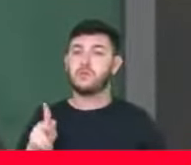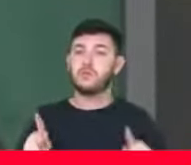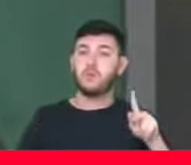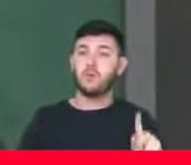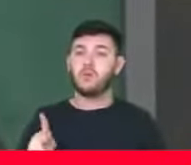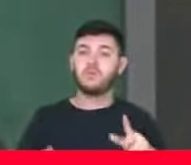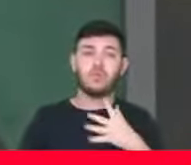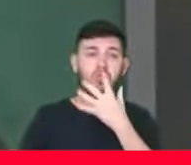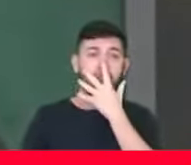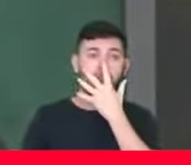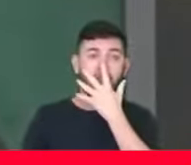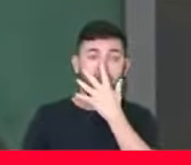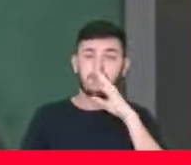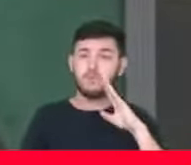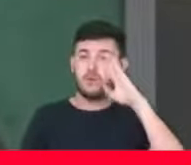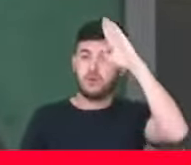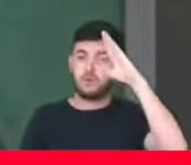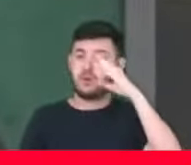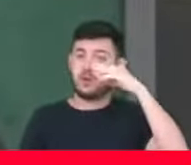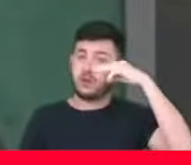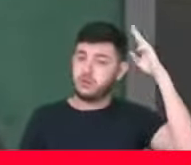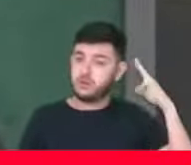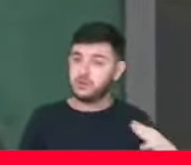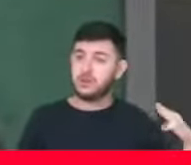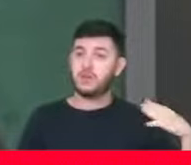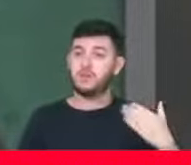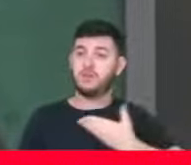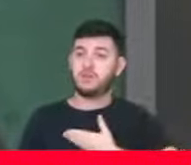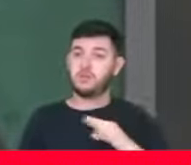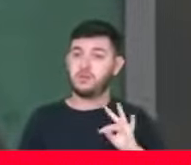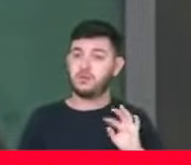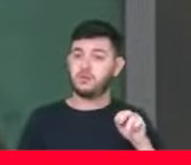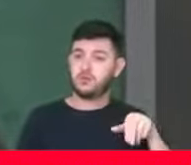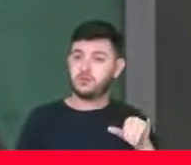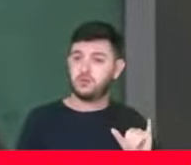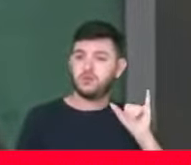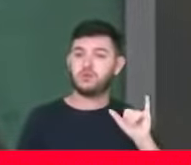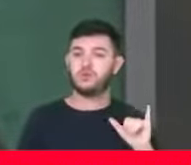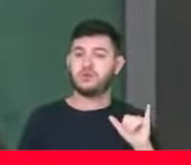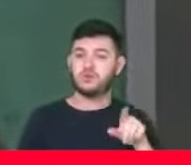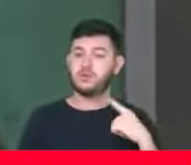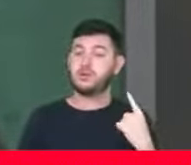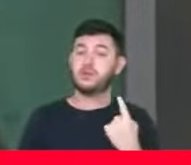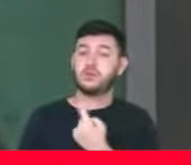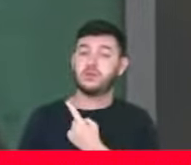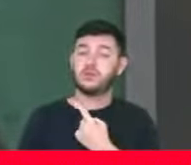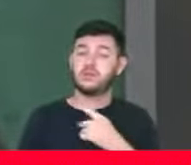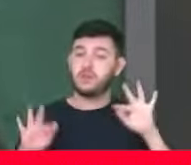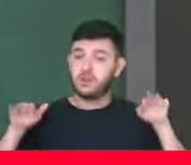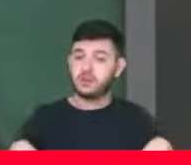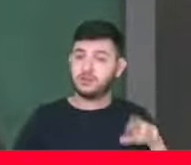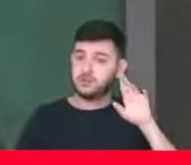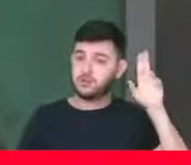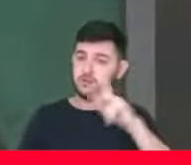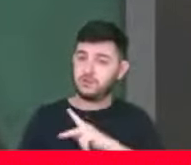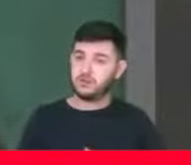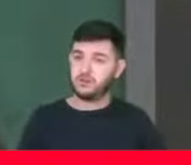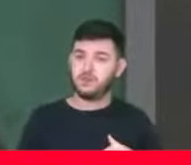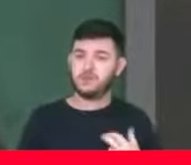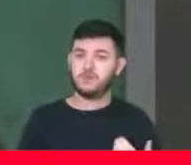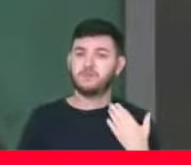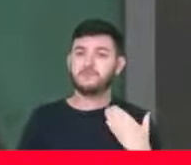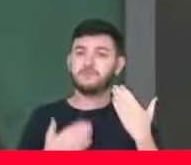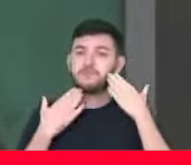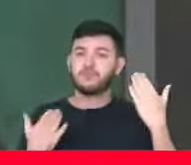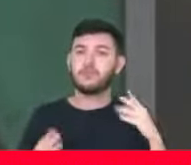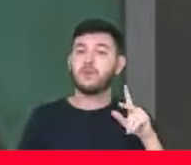Bolsonaro e, é claro, o nosso amigo Tony Cunha. E assim, terminando, senhor presidente, agradecer a